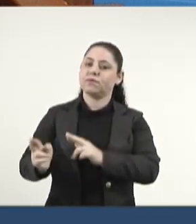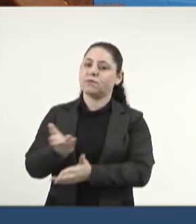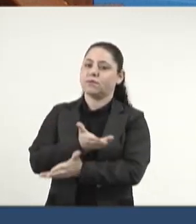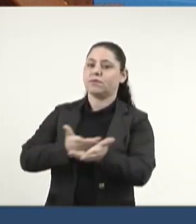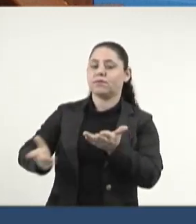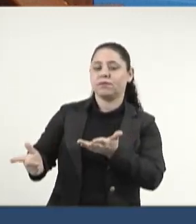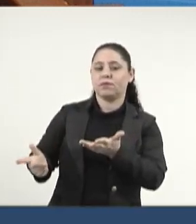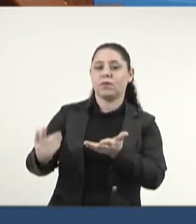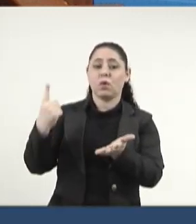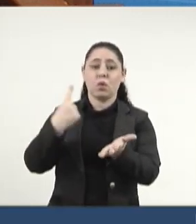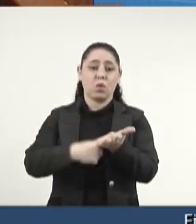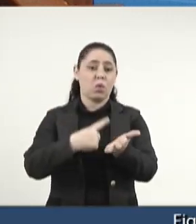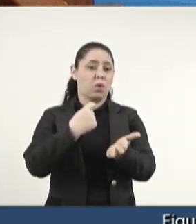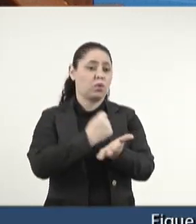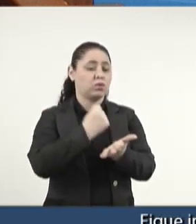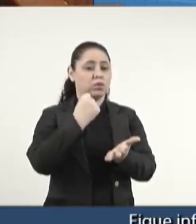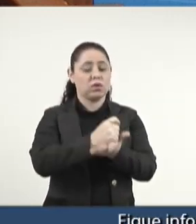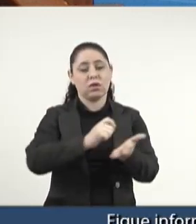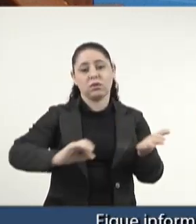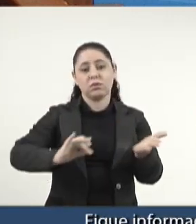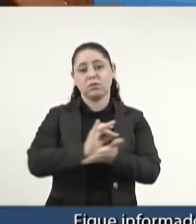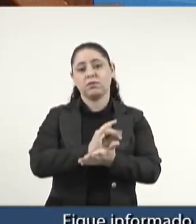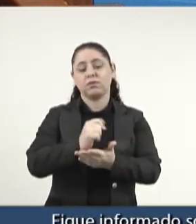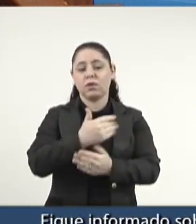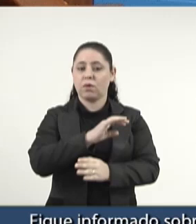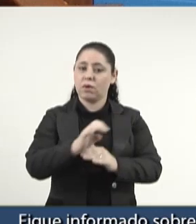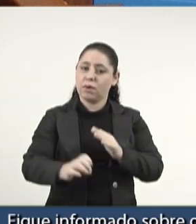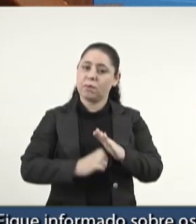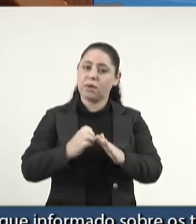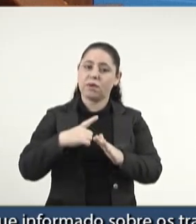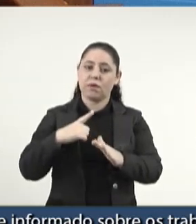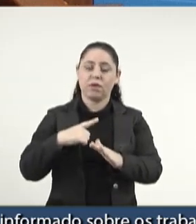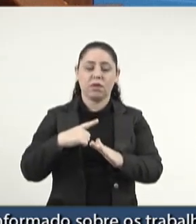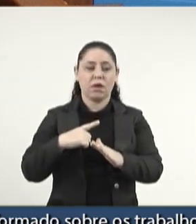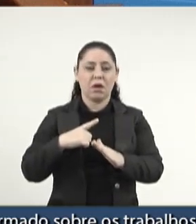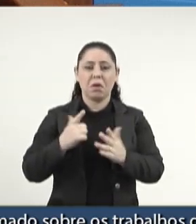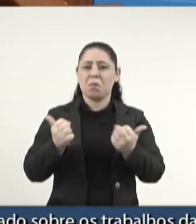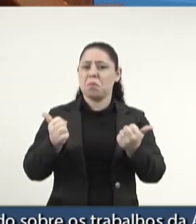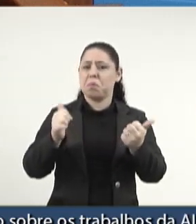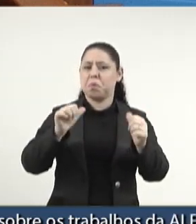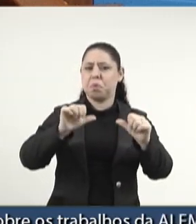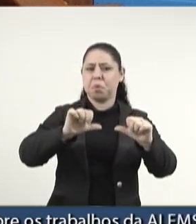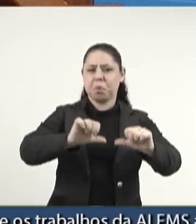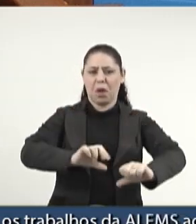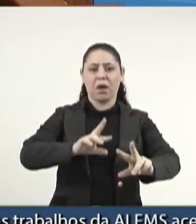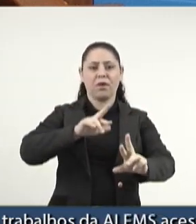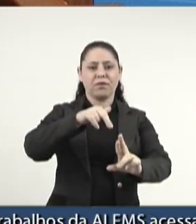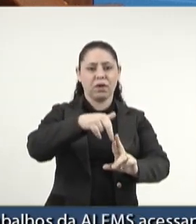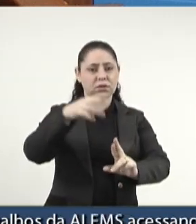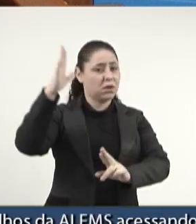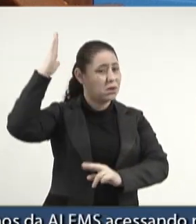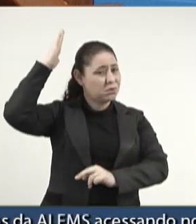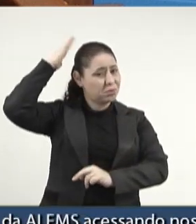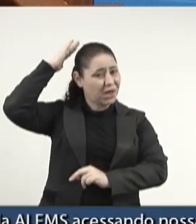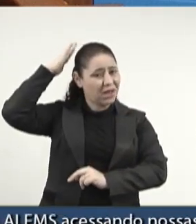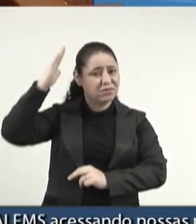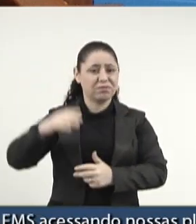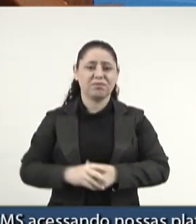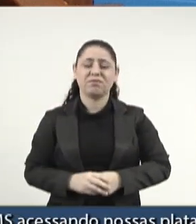que negociou um contrato vigente com uma empresa que tem as piores referências do estado do Paraná, deputado Neno